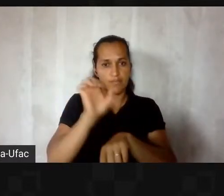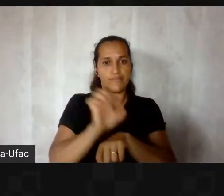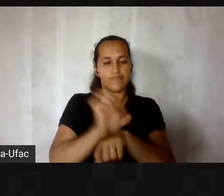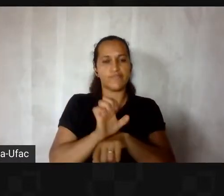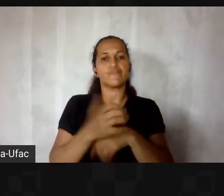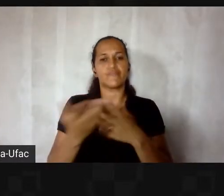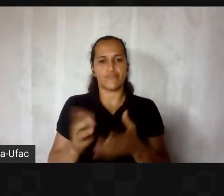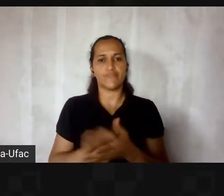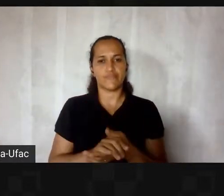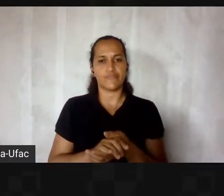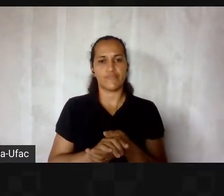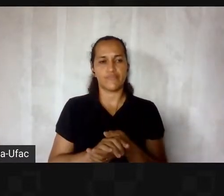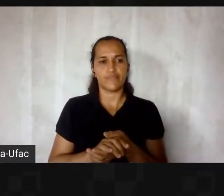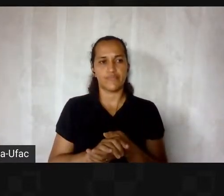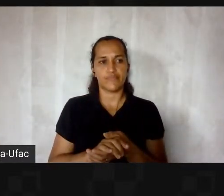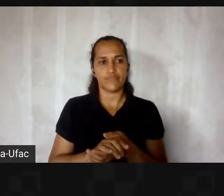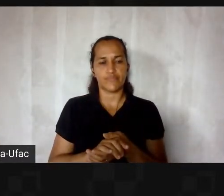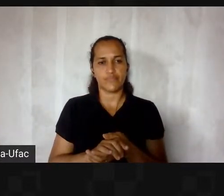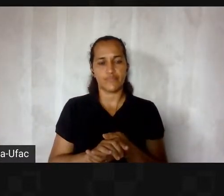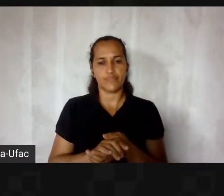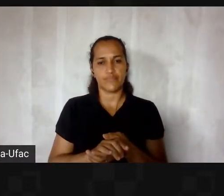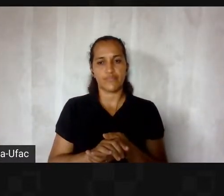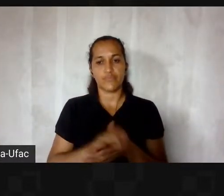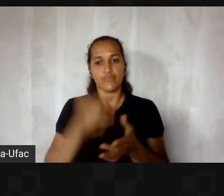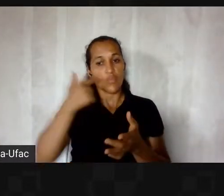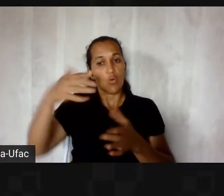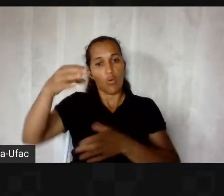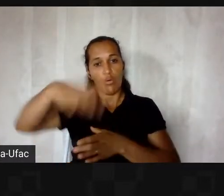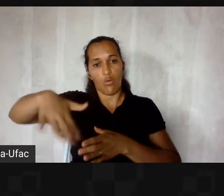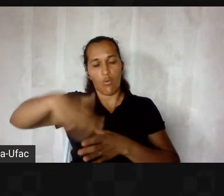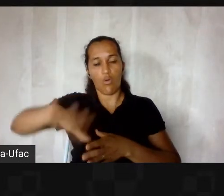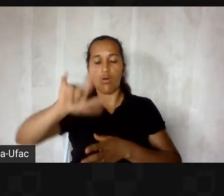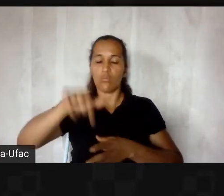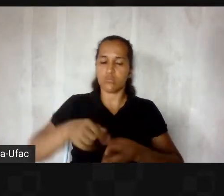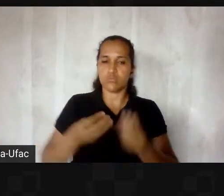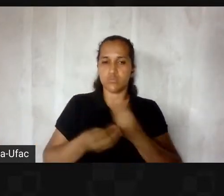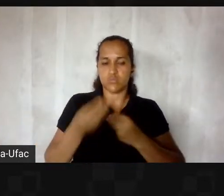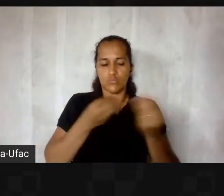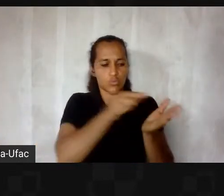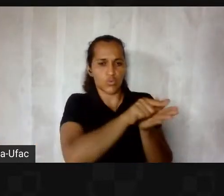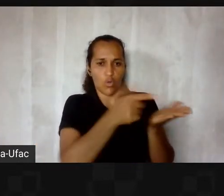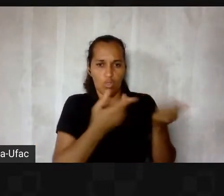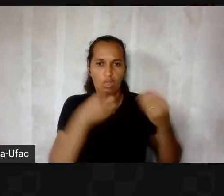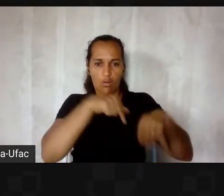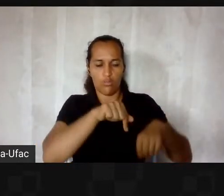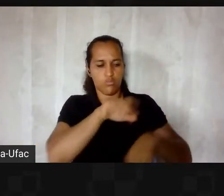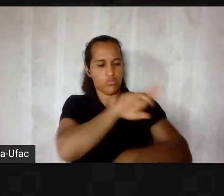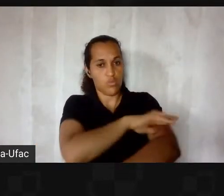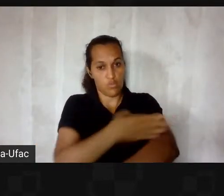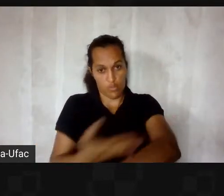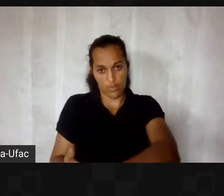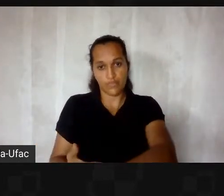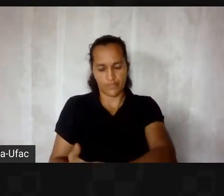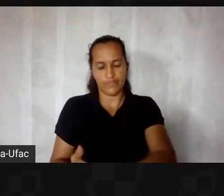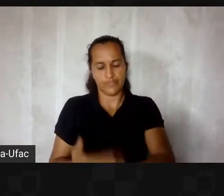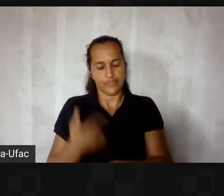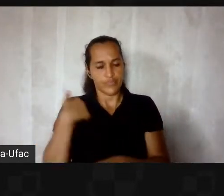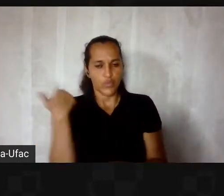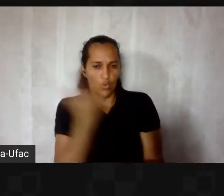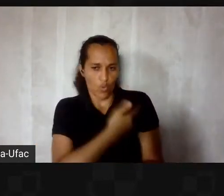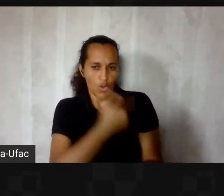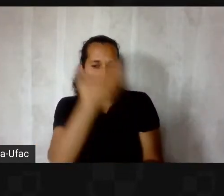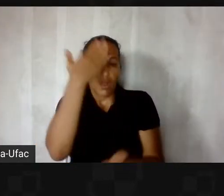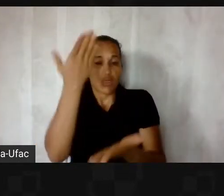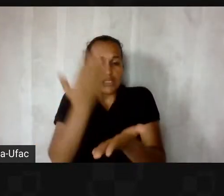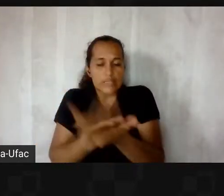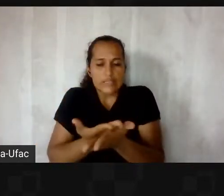inserida em um jornal de circulação na cidade de Rio Branco. Acreditamos que a Folha Literária, ela tenha